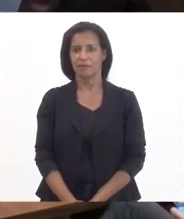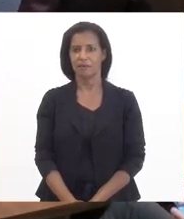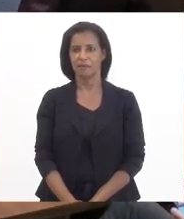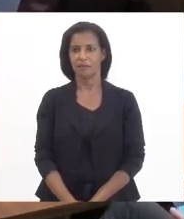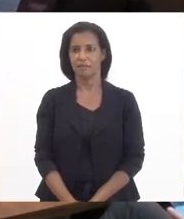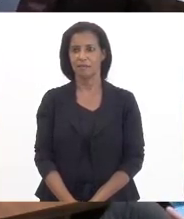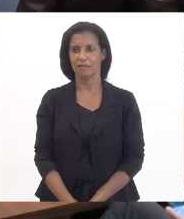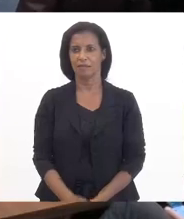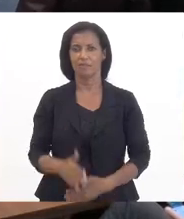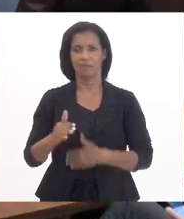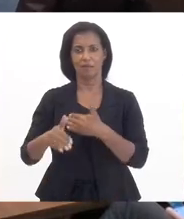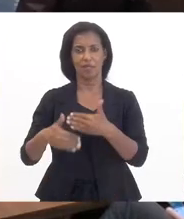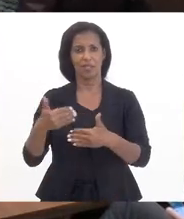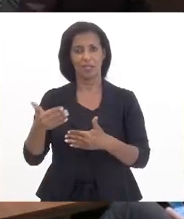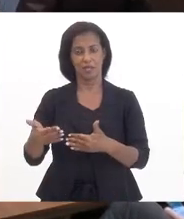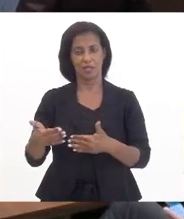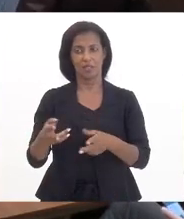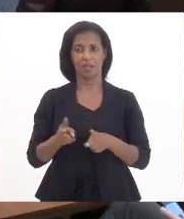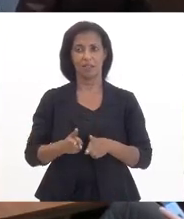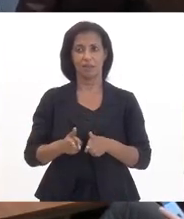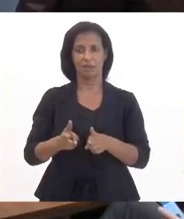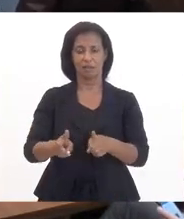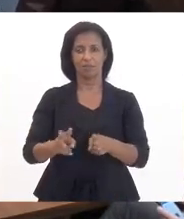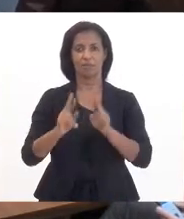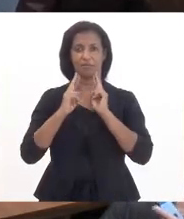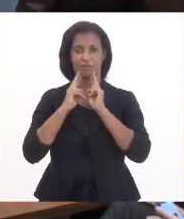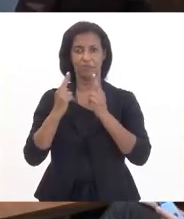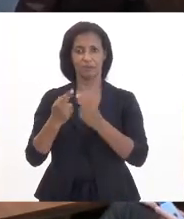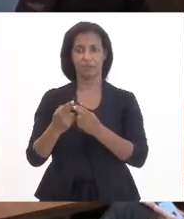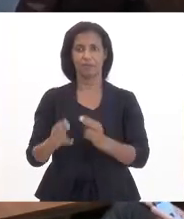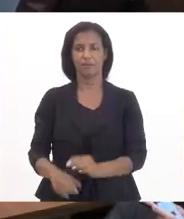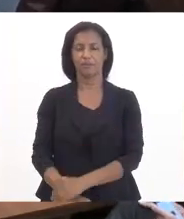Em seguida, vamos abrir a sessão.